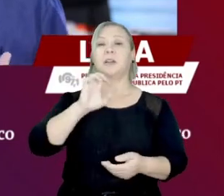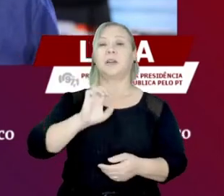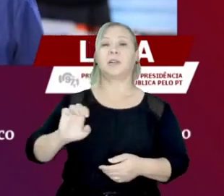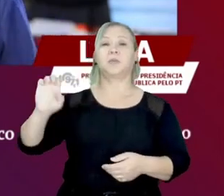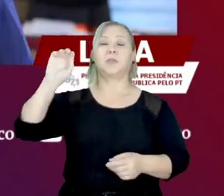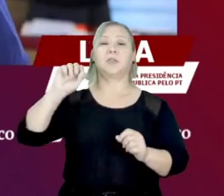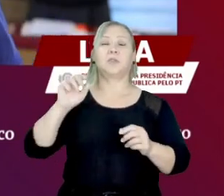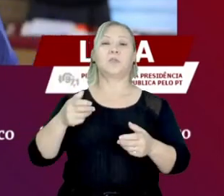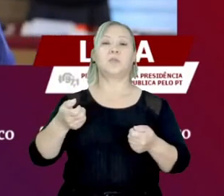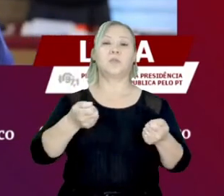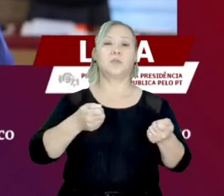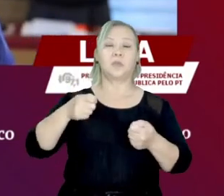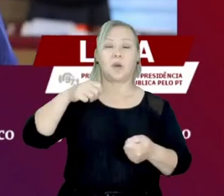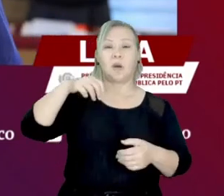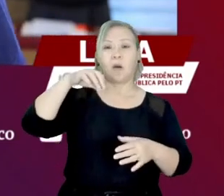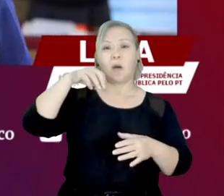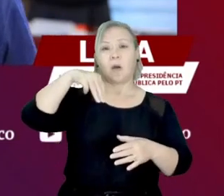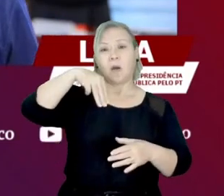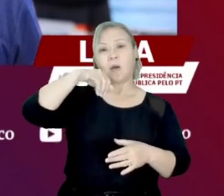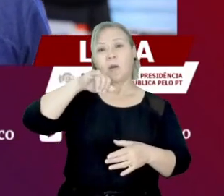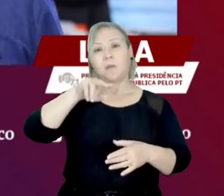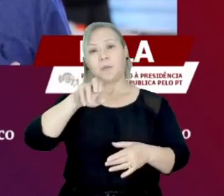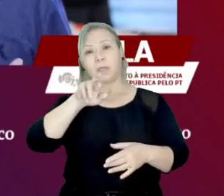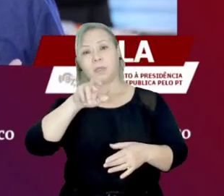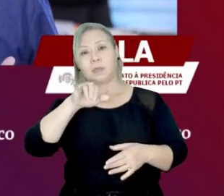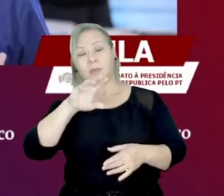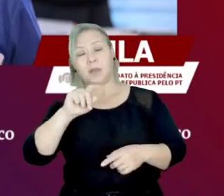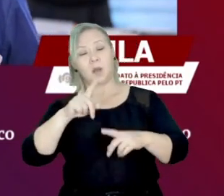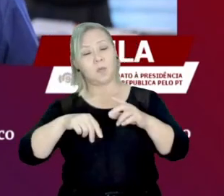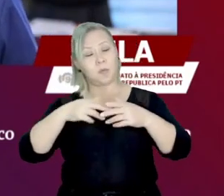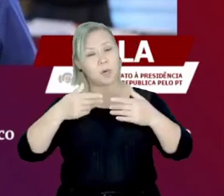aço pronto para o mundo, não apenas para a China.